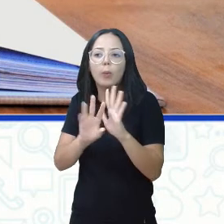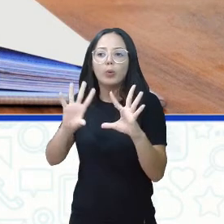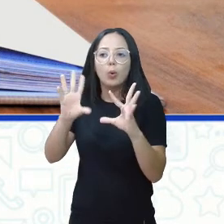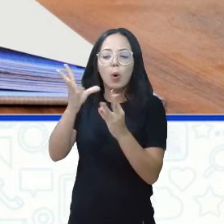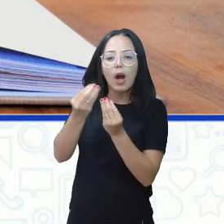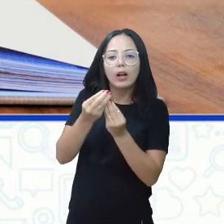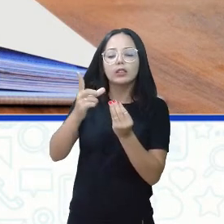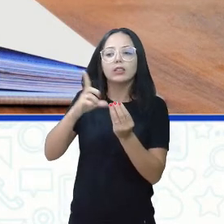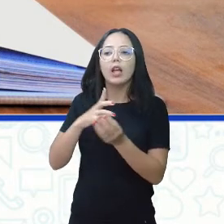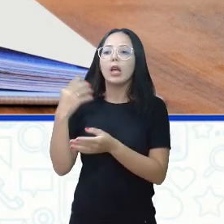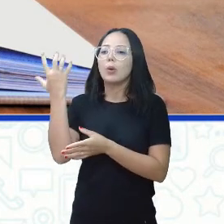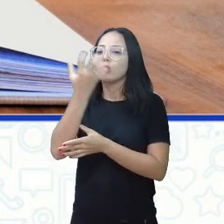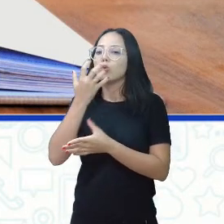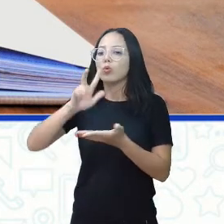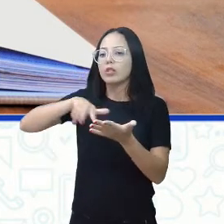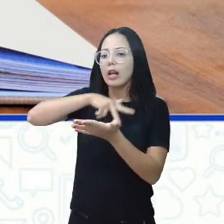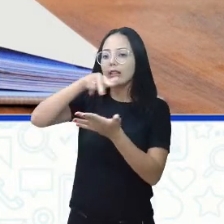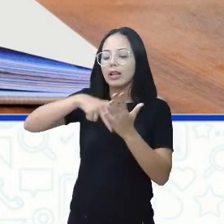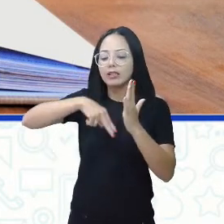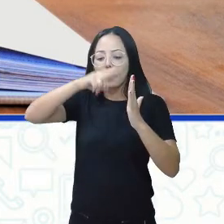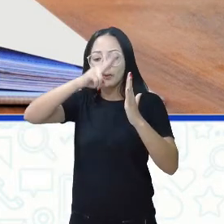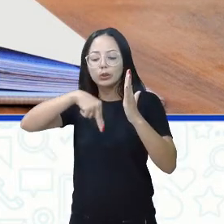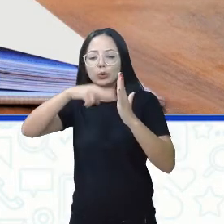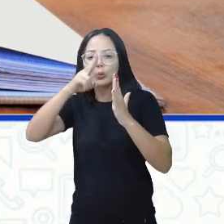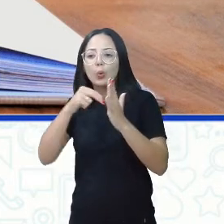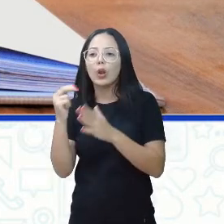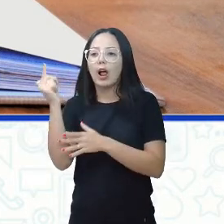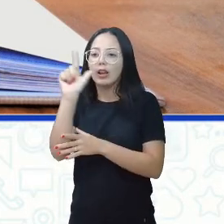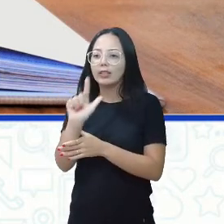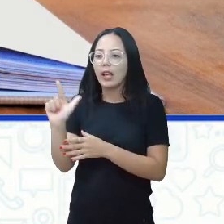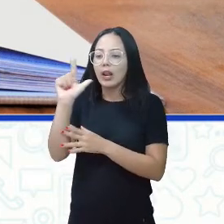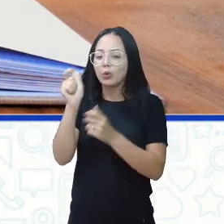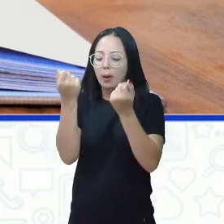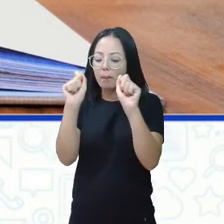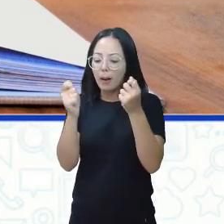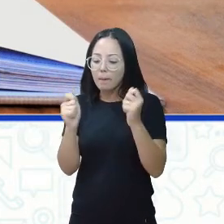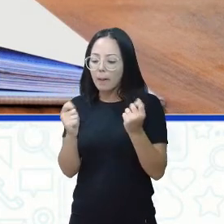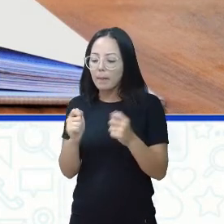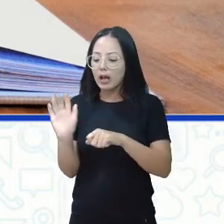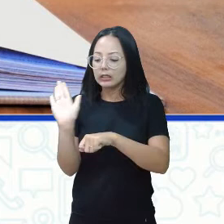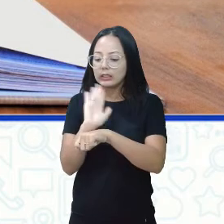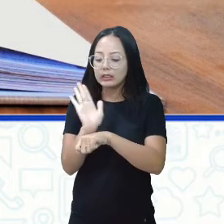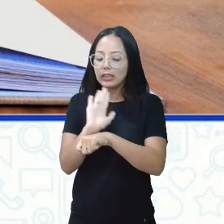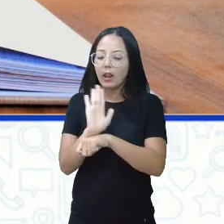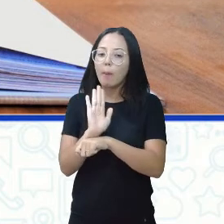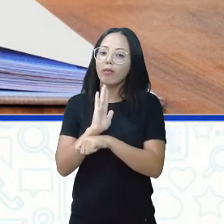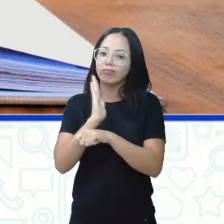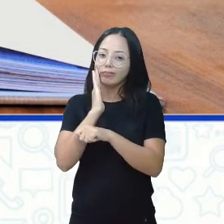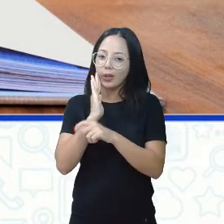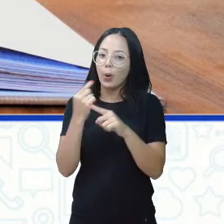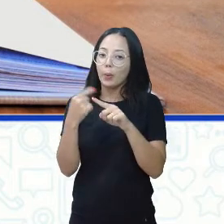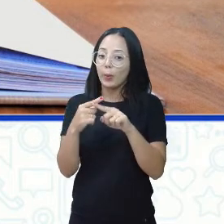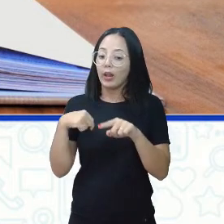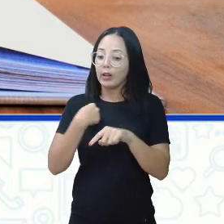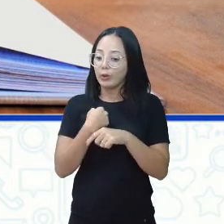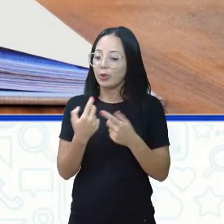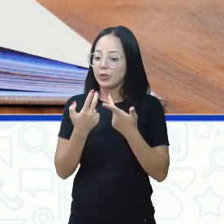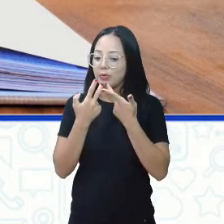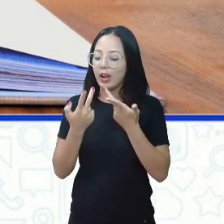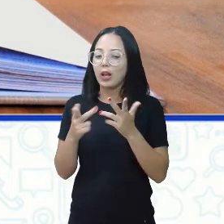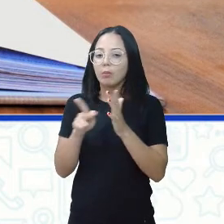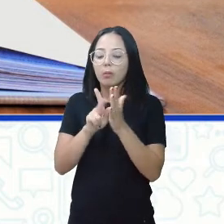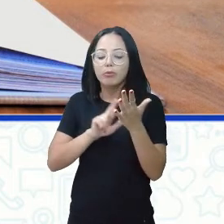incluem música, dança, pintura, literatura, esculturas e cinemas, né? Então, quando a gente está falando aí